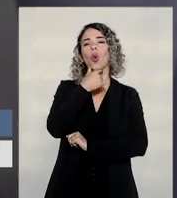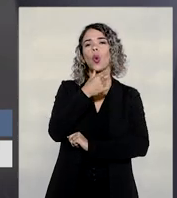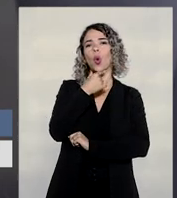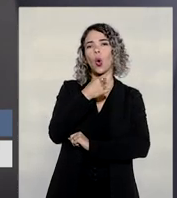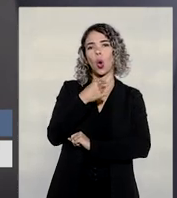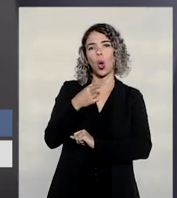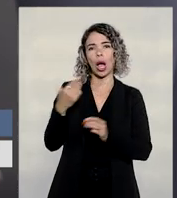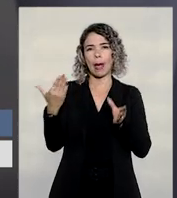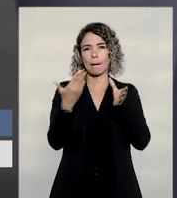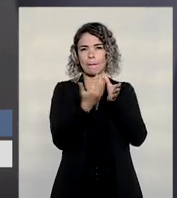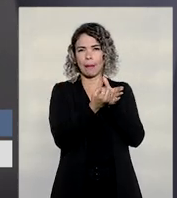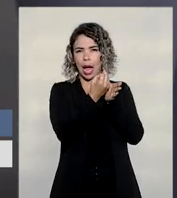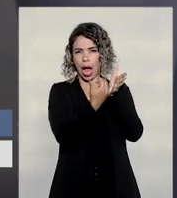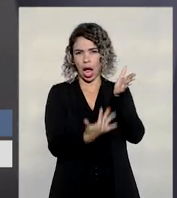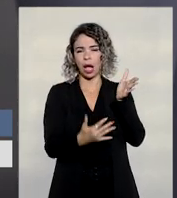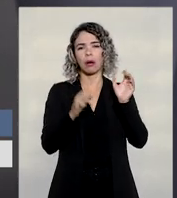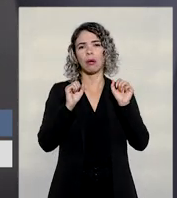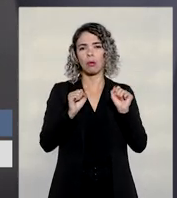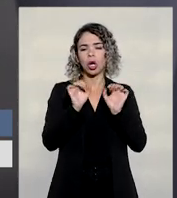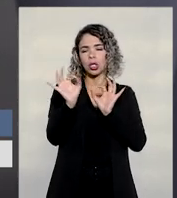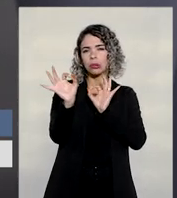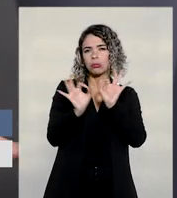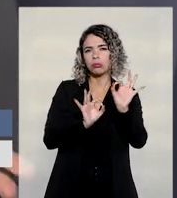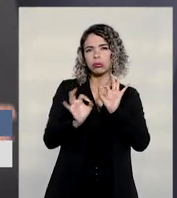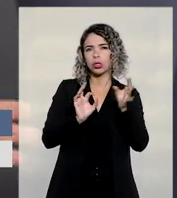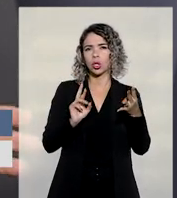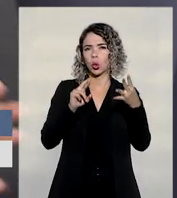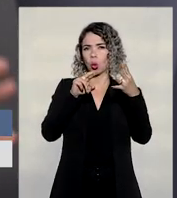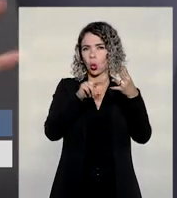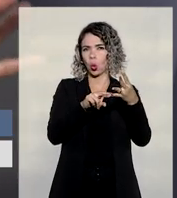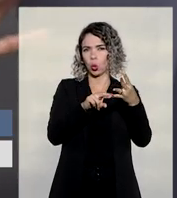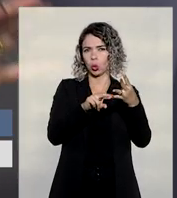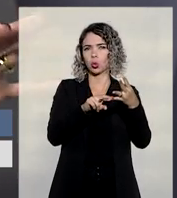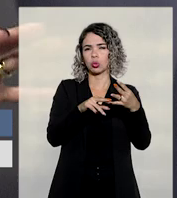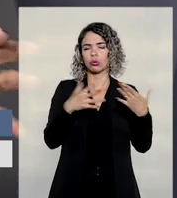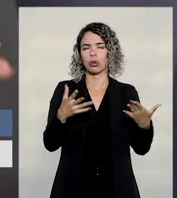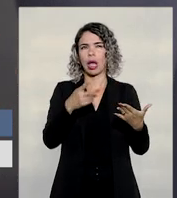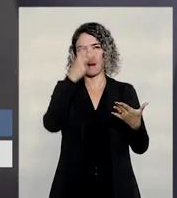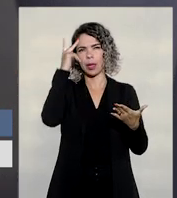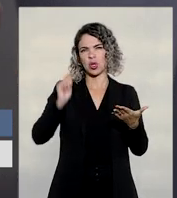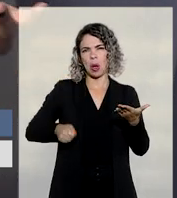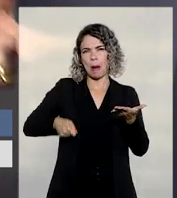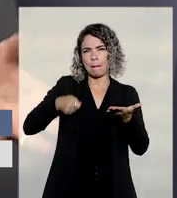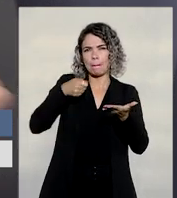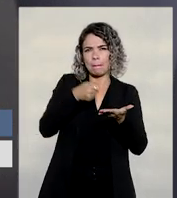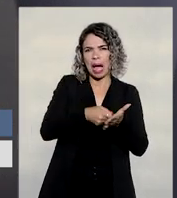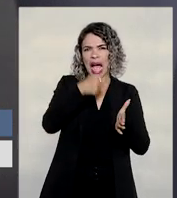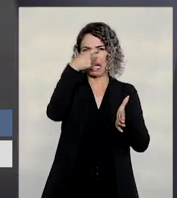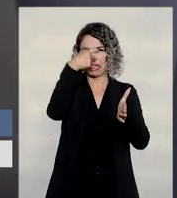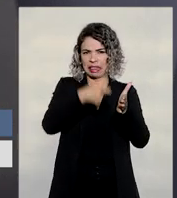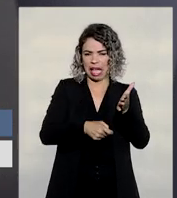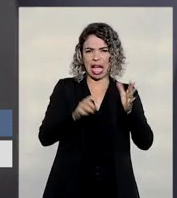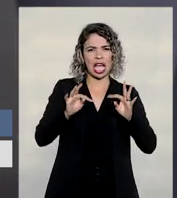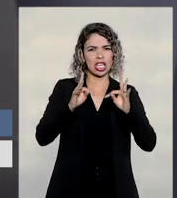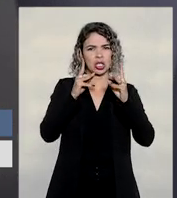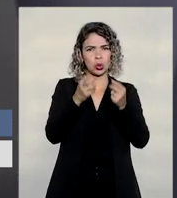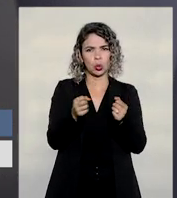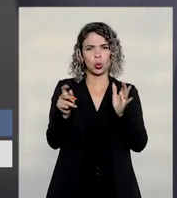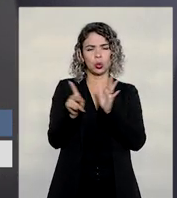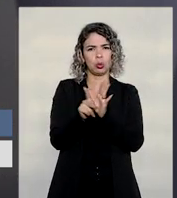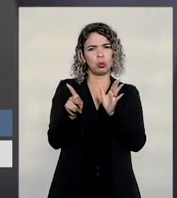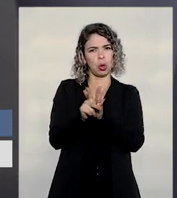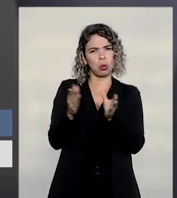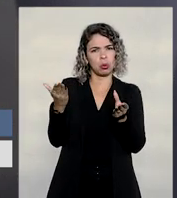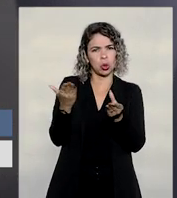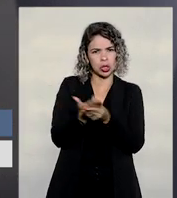os embargos aclaratórios, eles se submetem ao preparo recursal, ou seja, a parte embargante, ela tem que pagar taxas, as custas